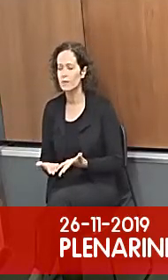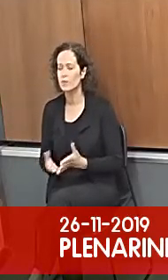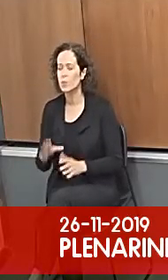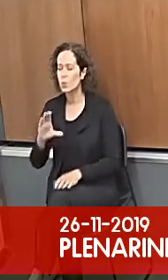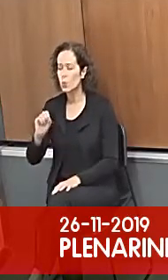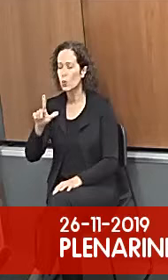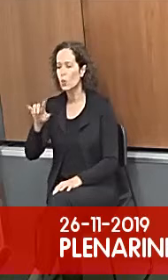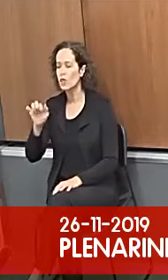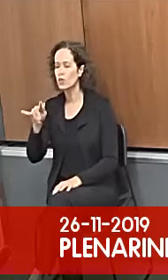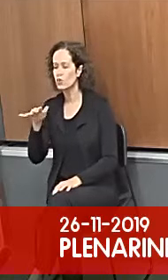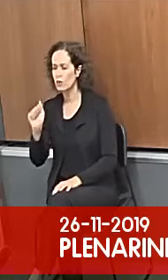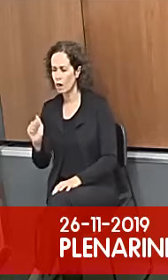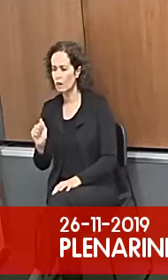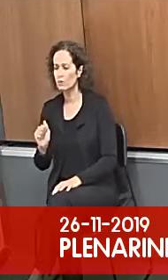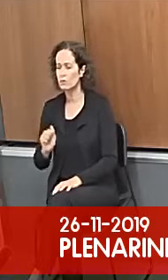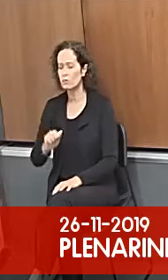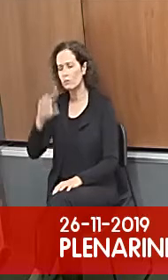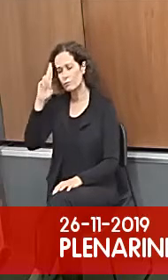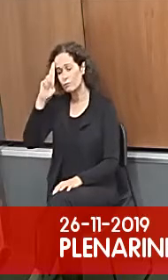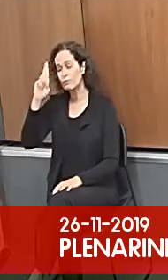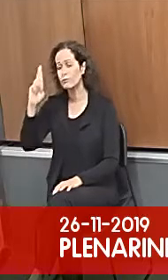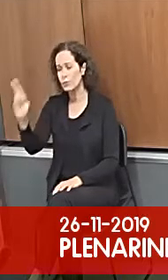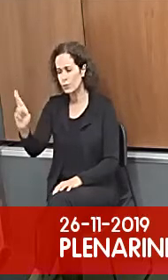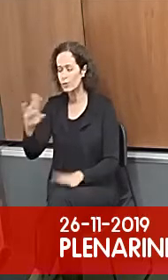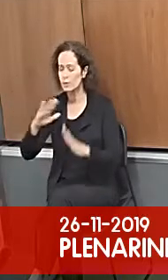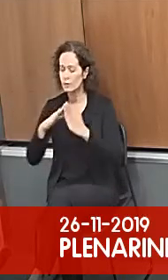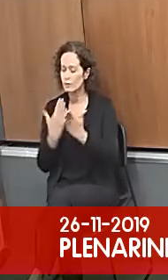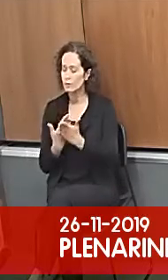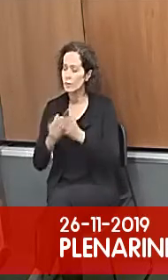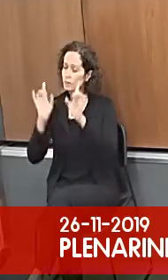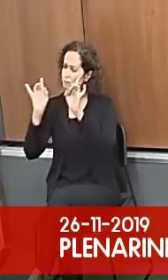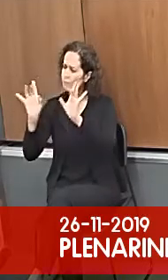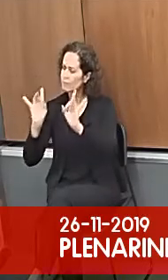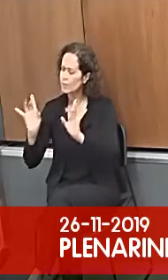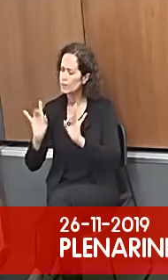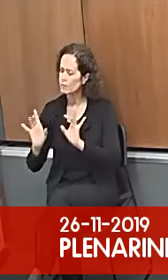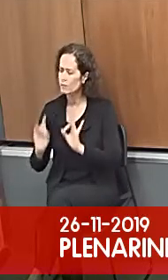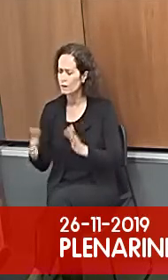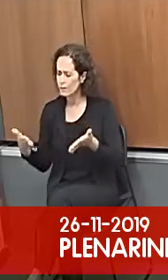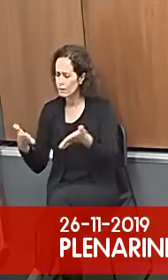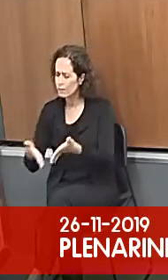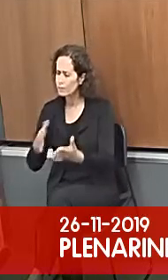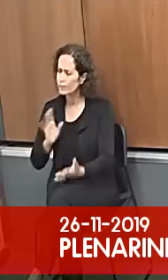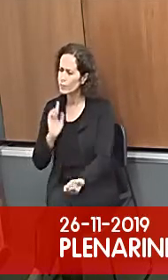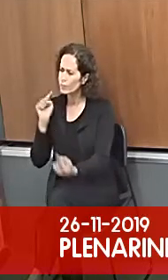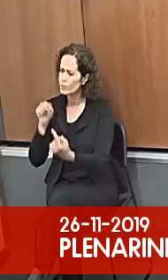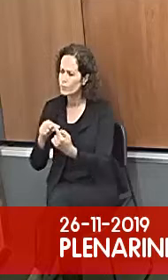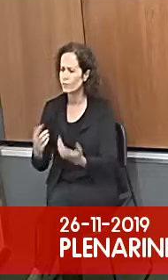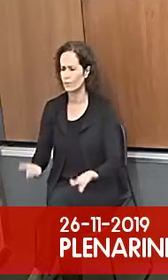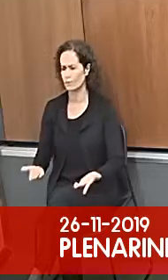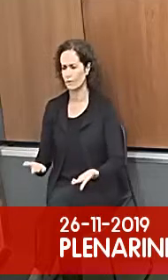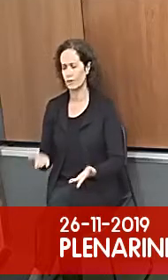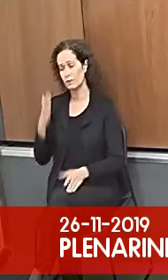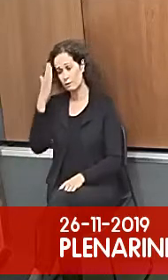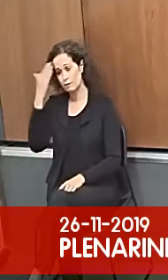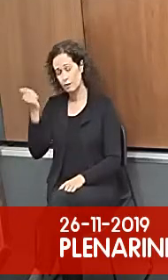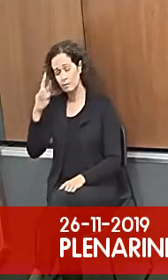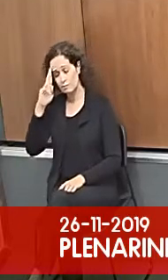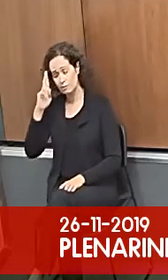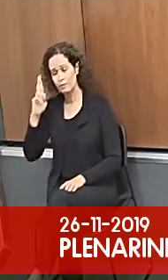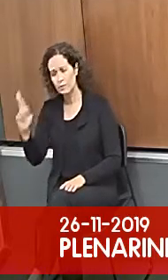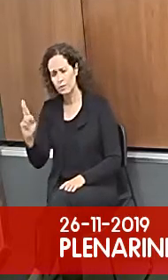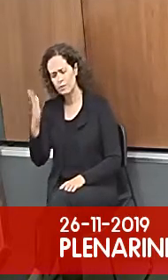de diretores de escolas especiais em Minas Gerais foi para isso. Para que os... Olha, vocês sabem que os diretores